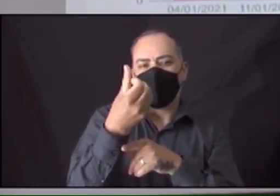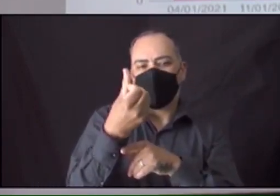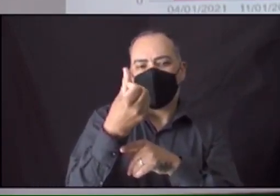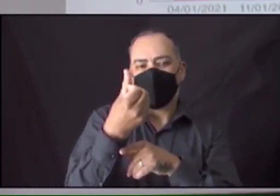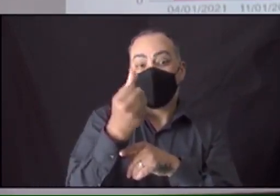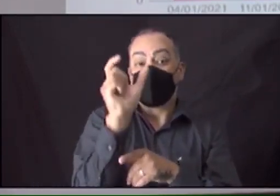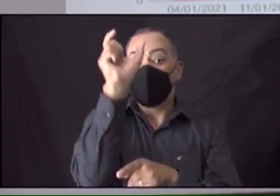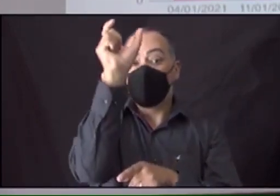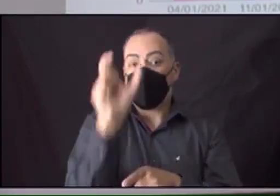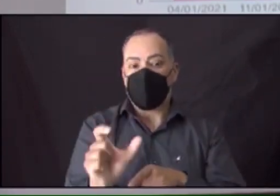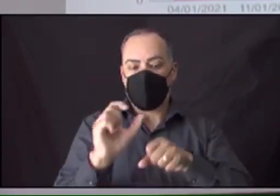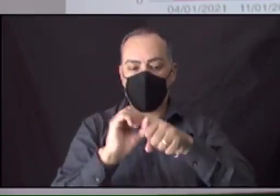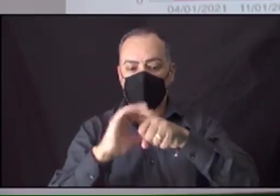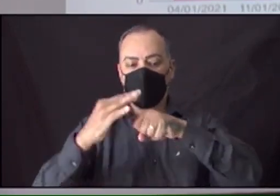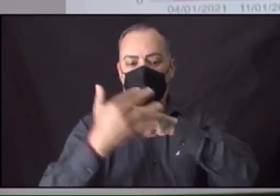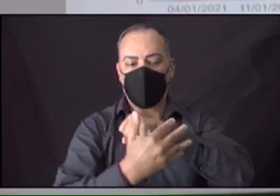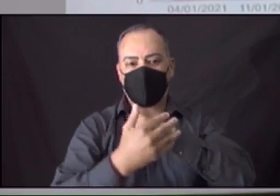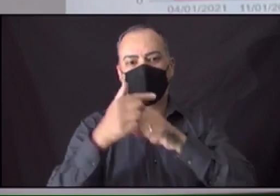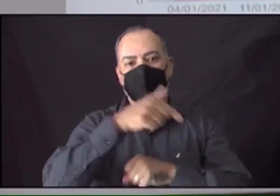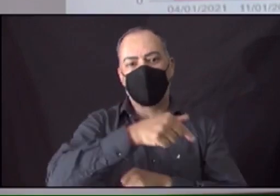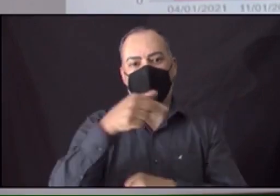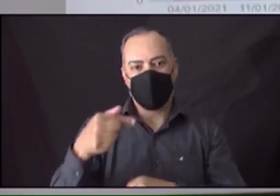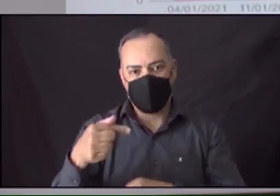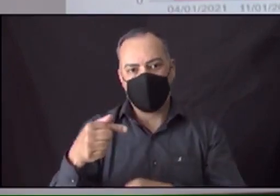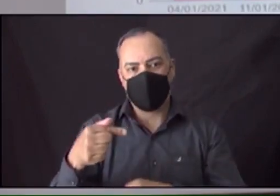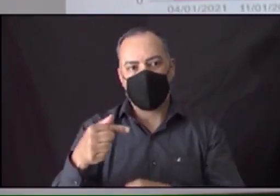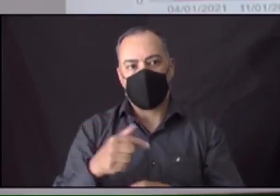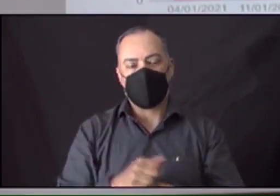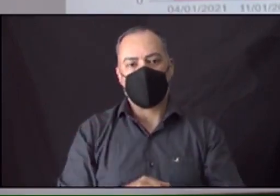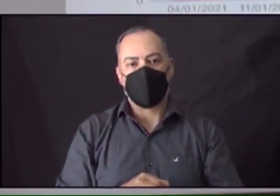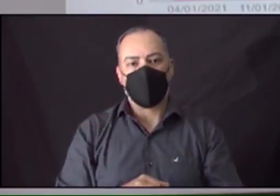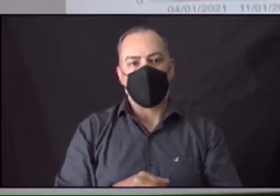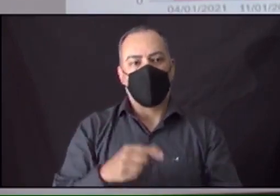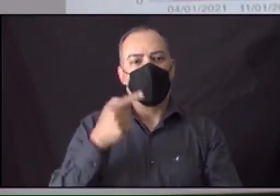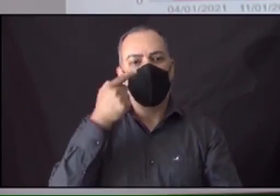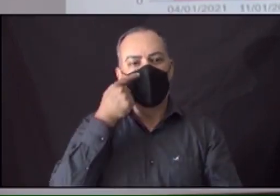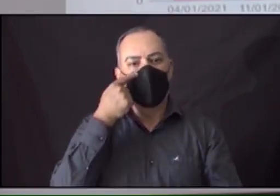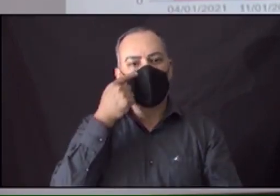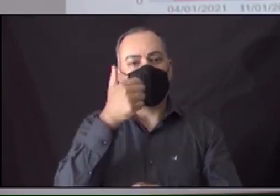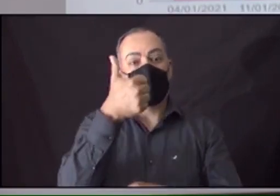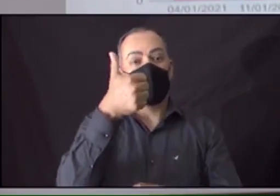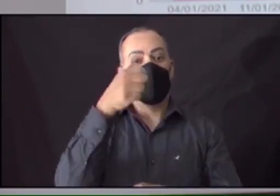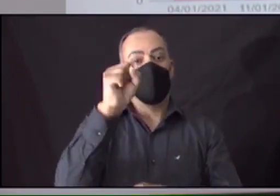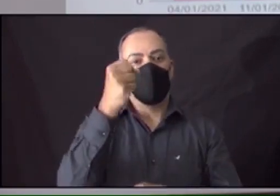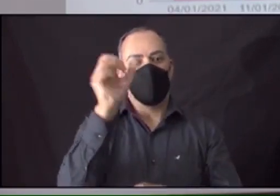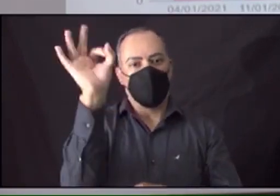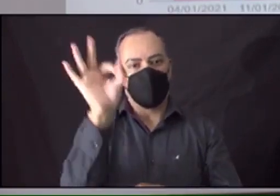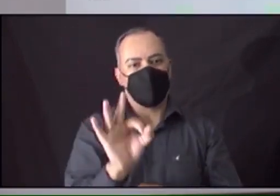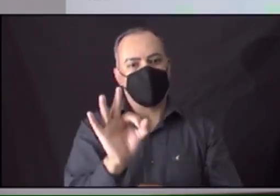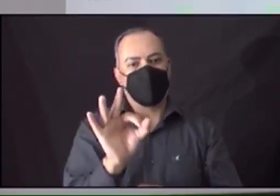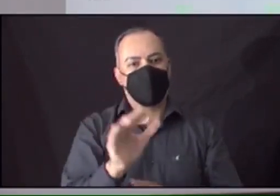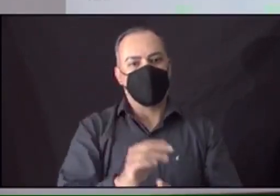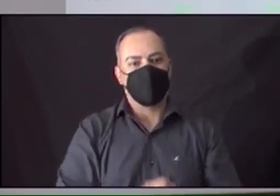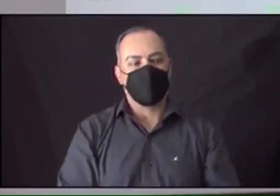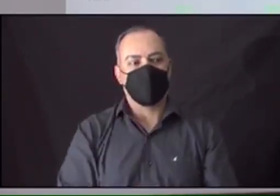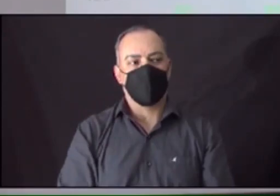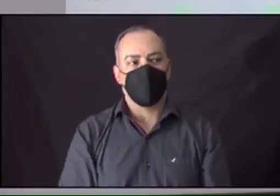a 353, essa média aqui ela foi descendente de aproximadamente 18%.